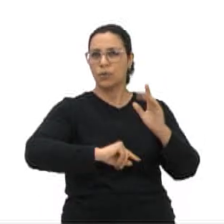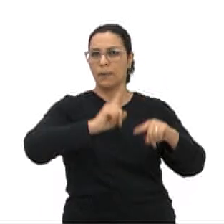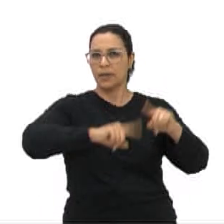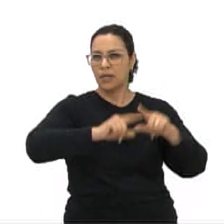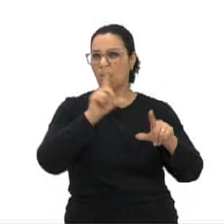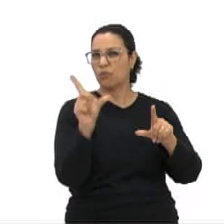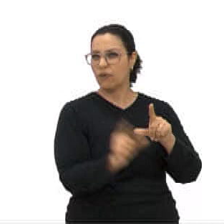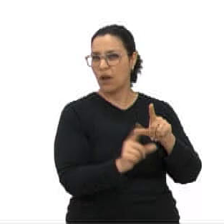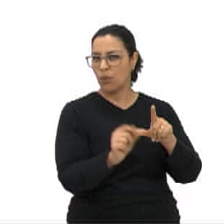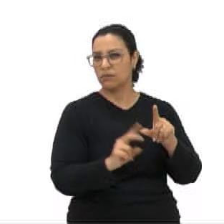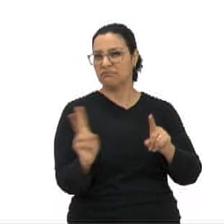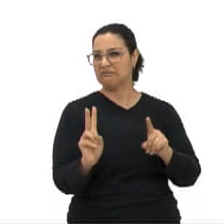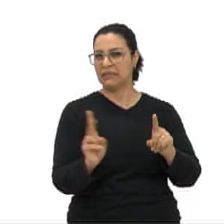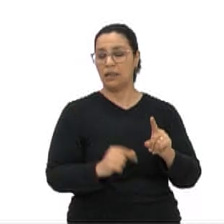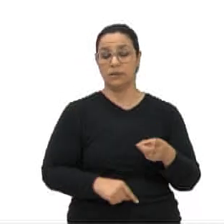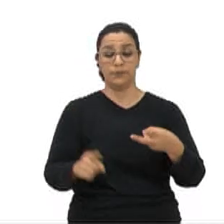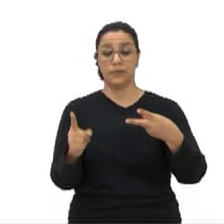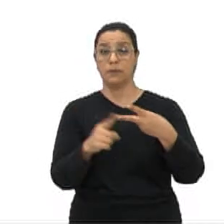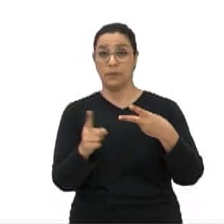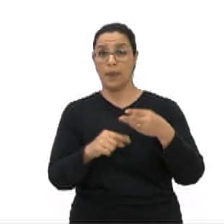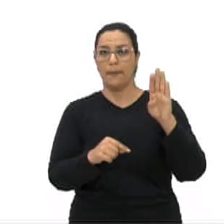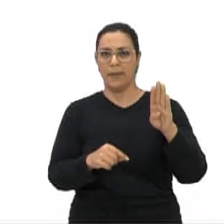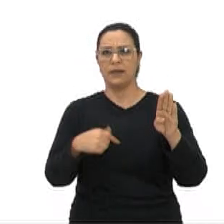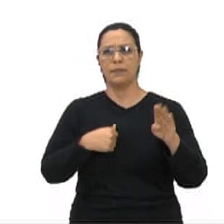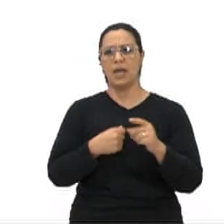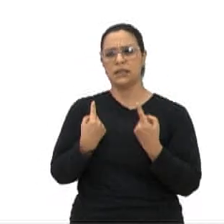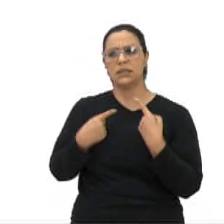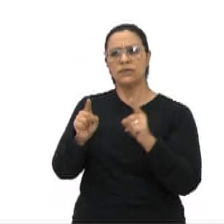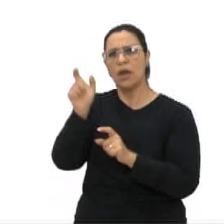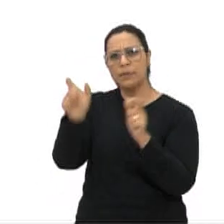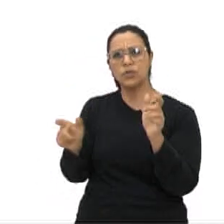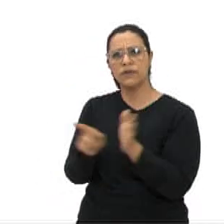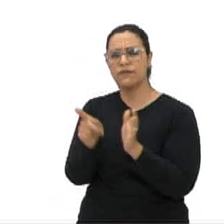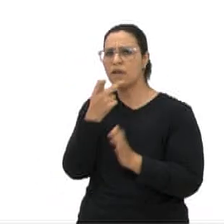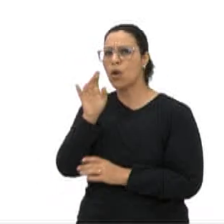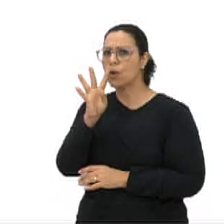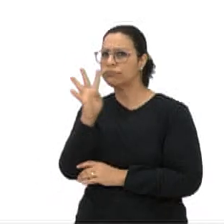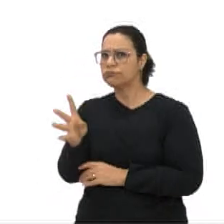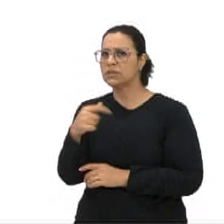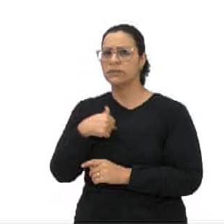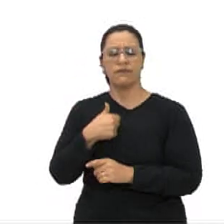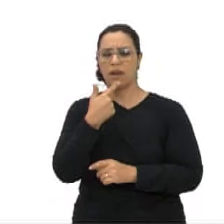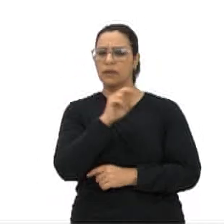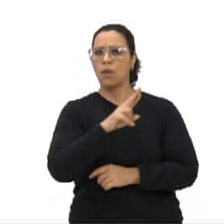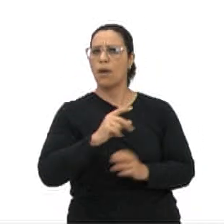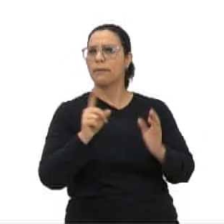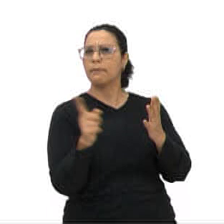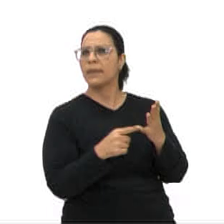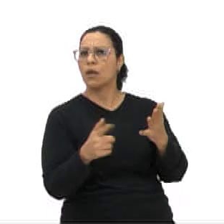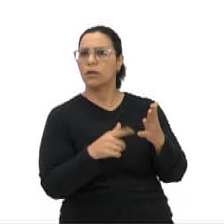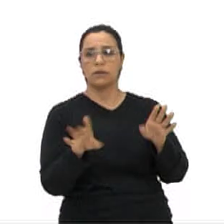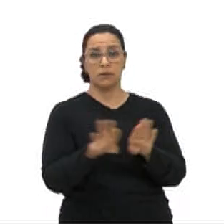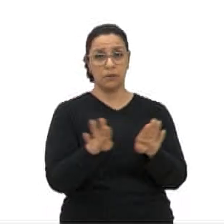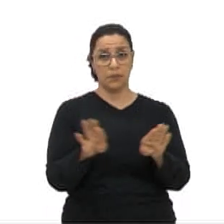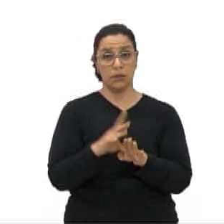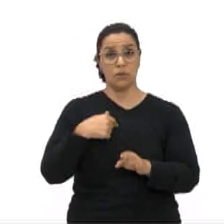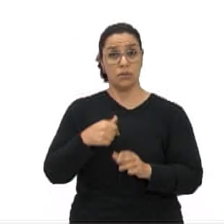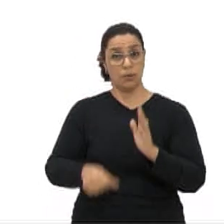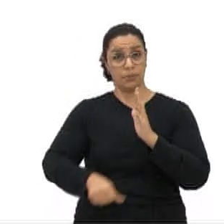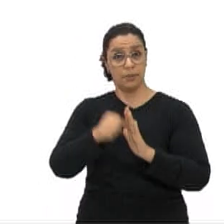tema menor. Foi um dos primeiros a desafiar os teóricos da época que viam a natureza morta como um tema menor. C, foi o